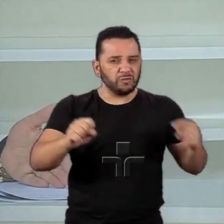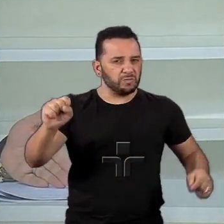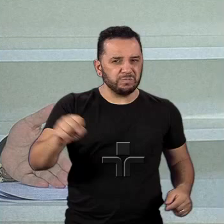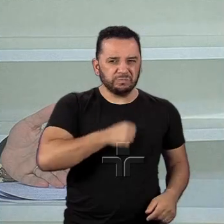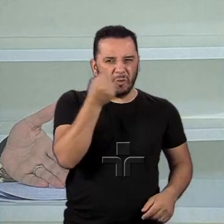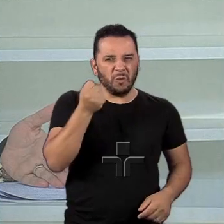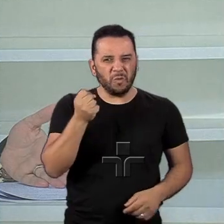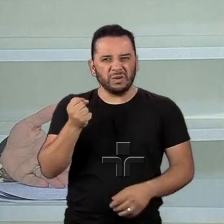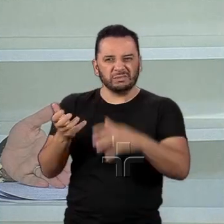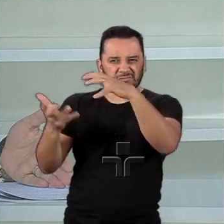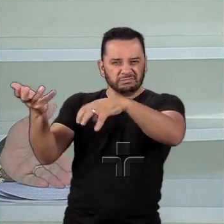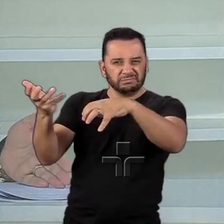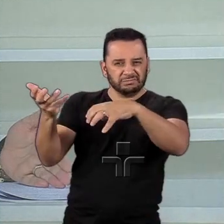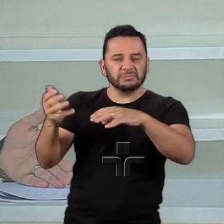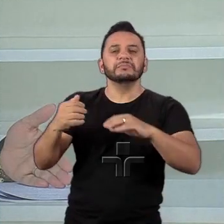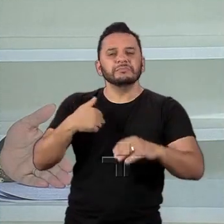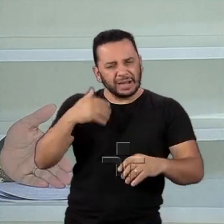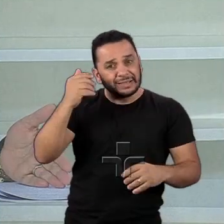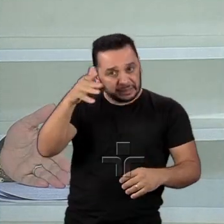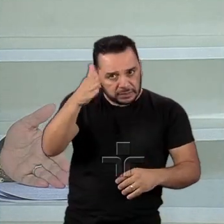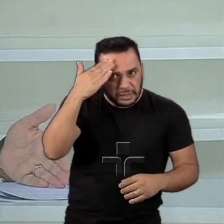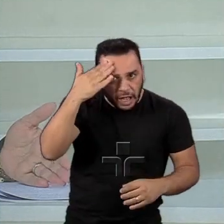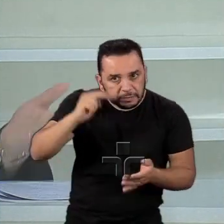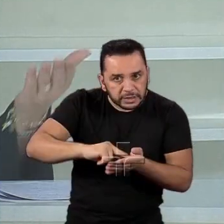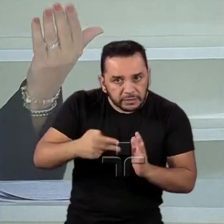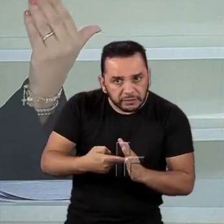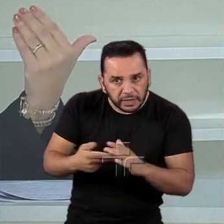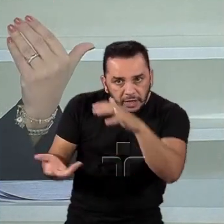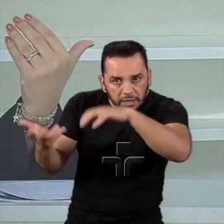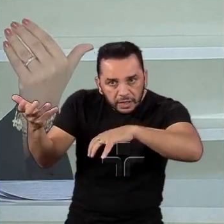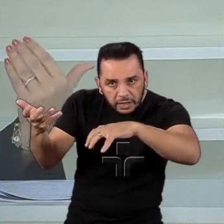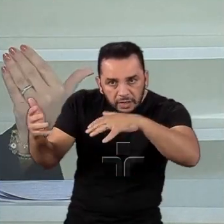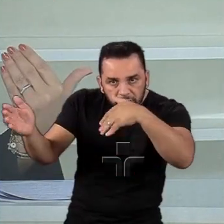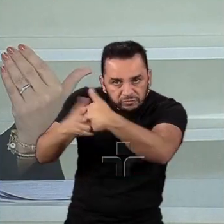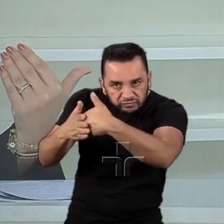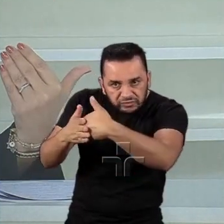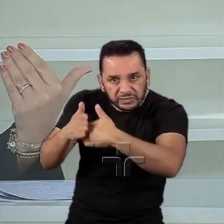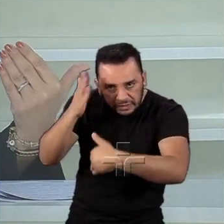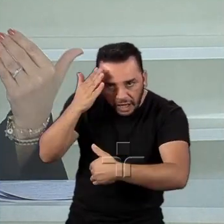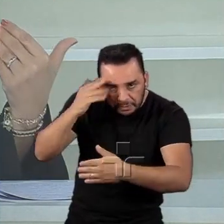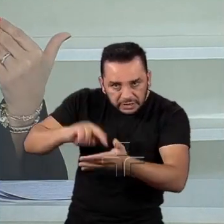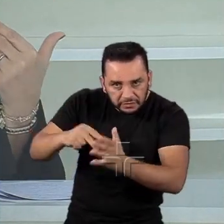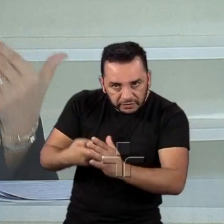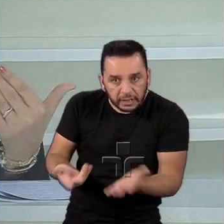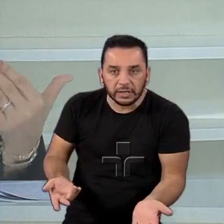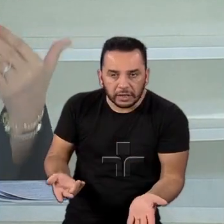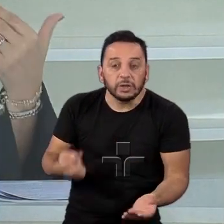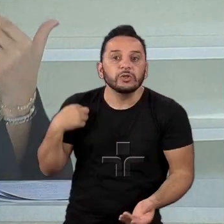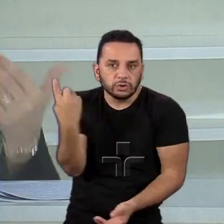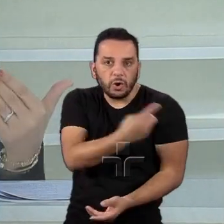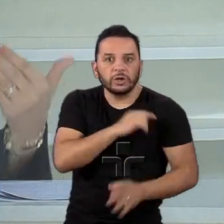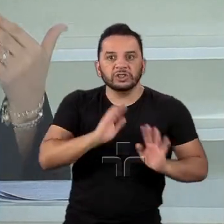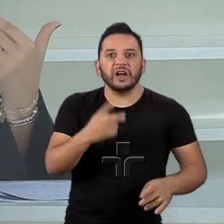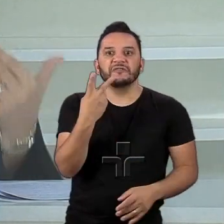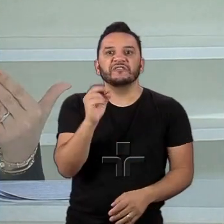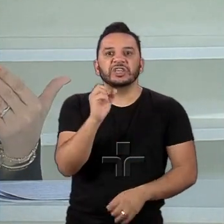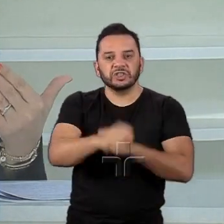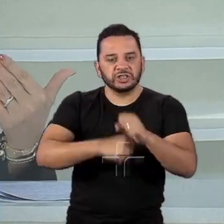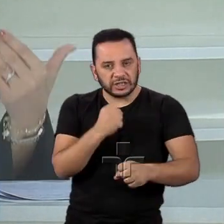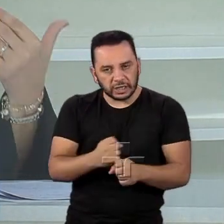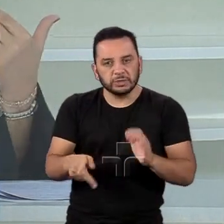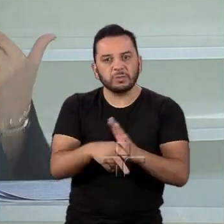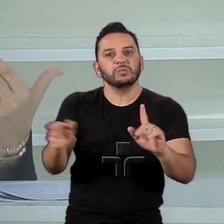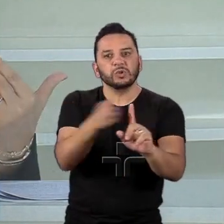brasileira, mas nós sabemos o que isso significa para o futuro. Nós passamos por 20 anos de uma ditadura com tortura,